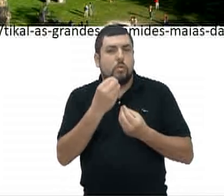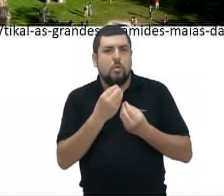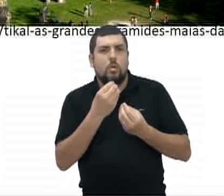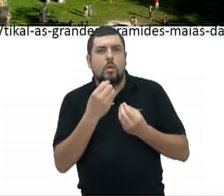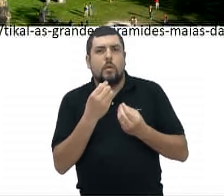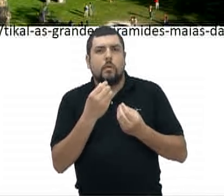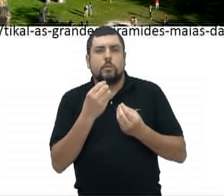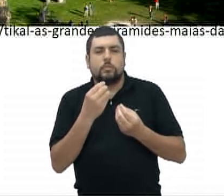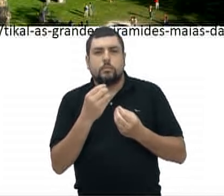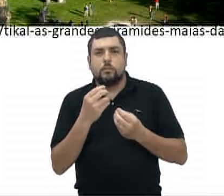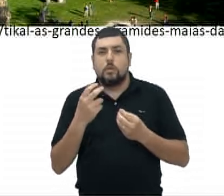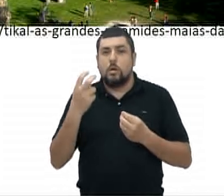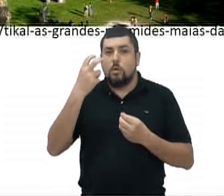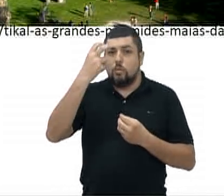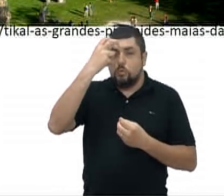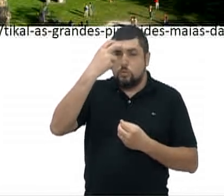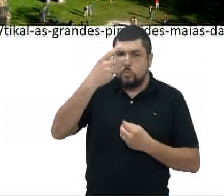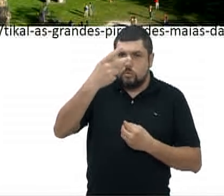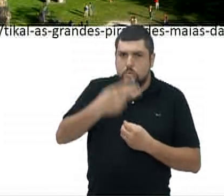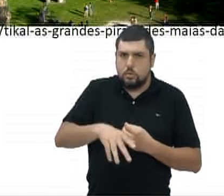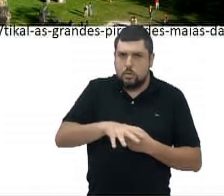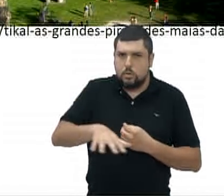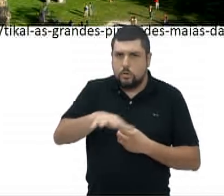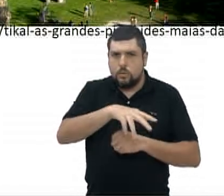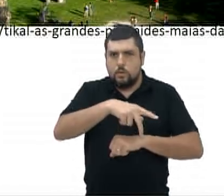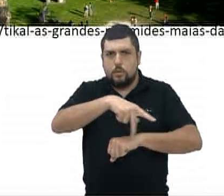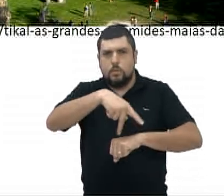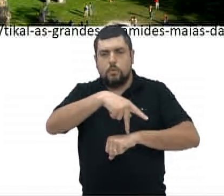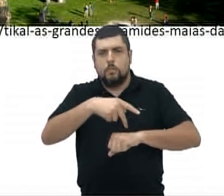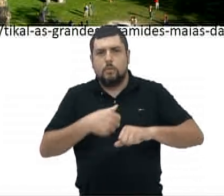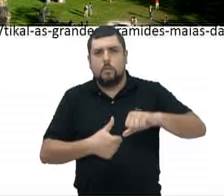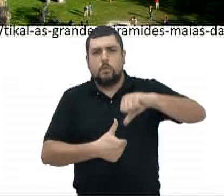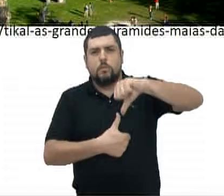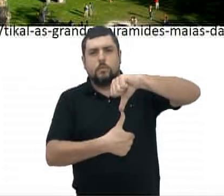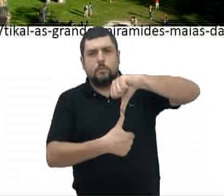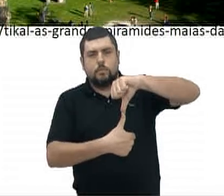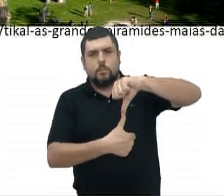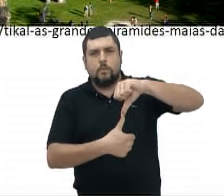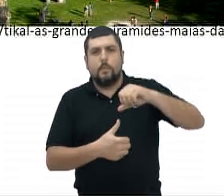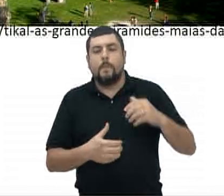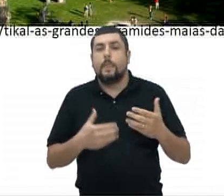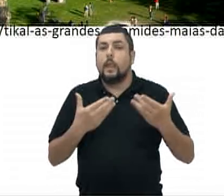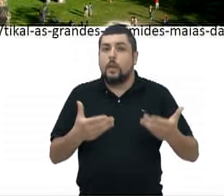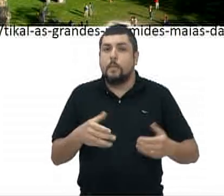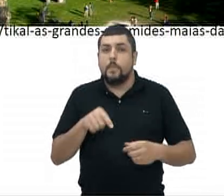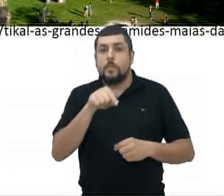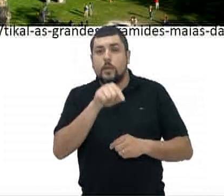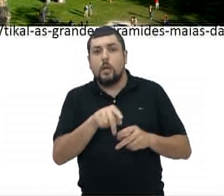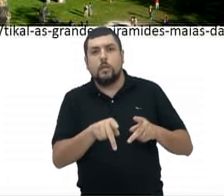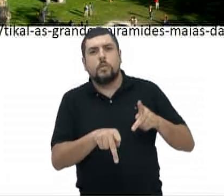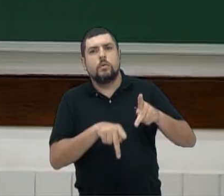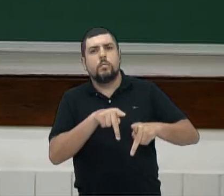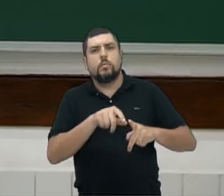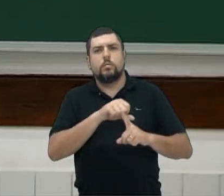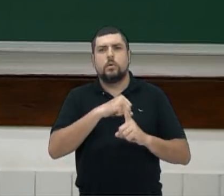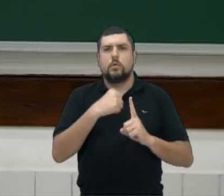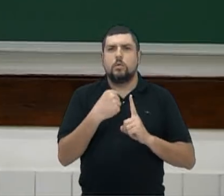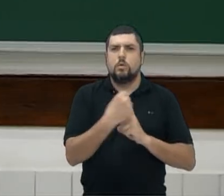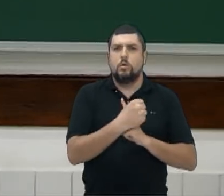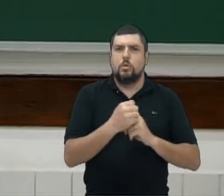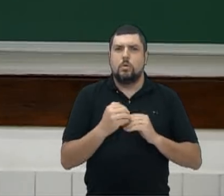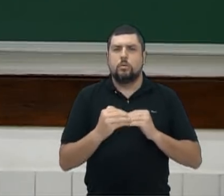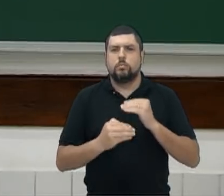dessa região toda da América Central, e eram povos nativos que tinham uma organização social